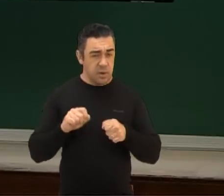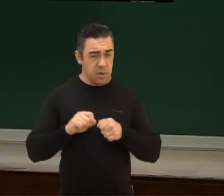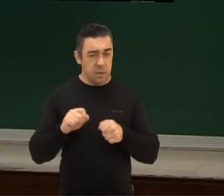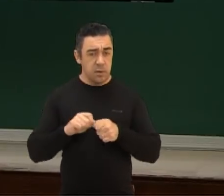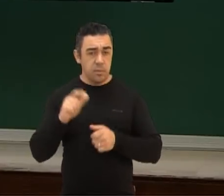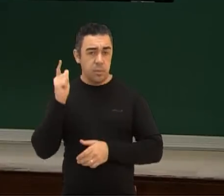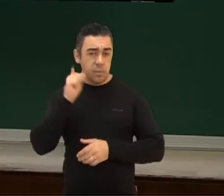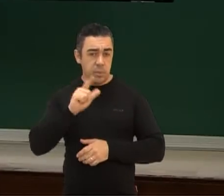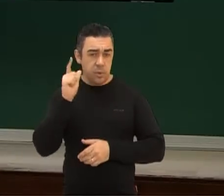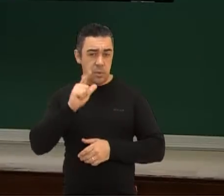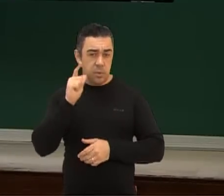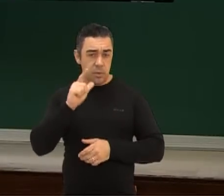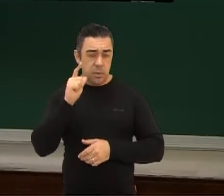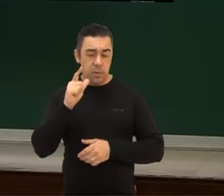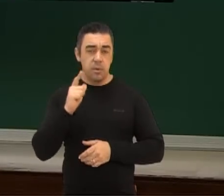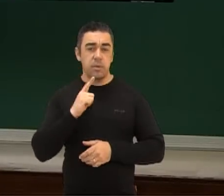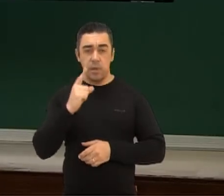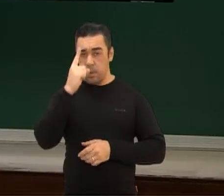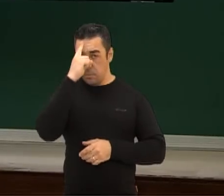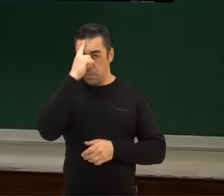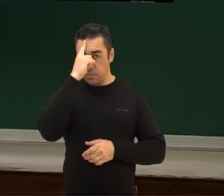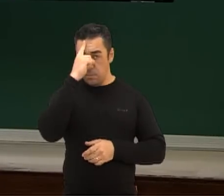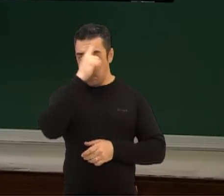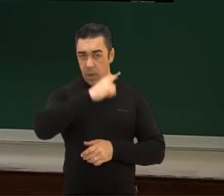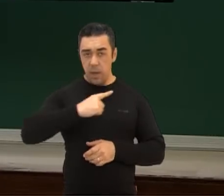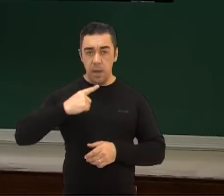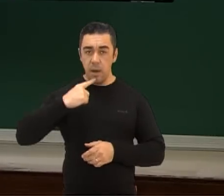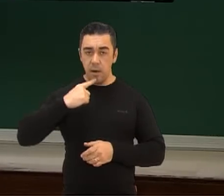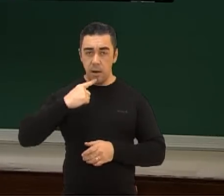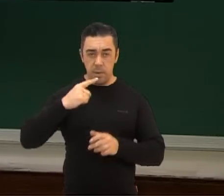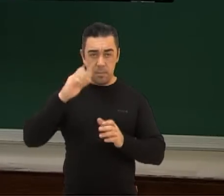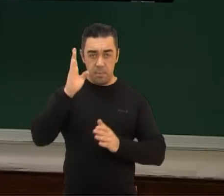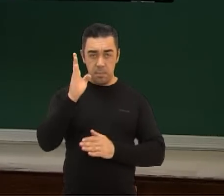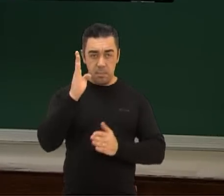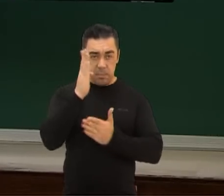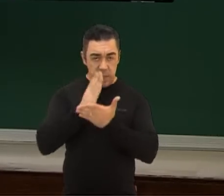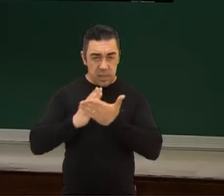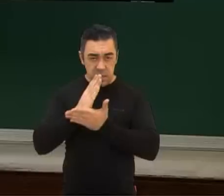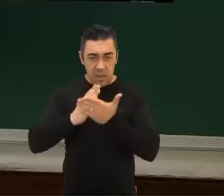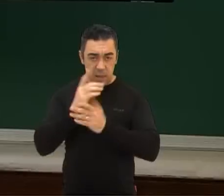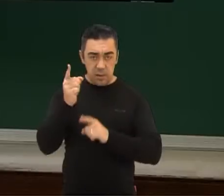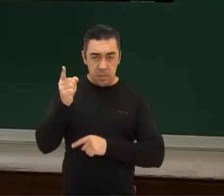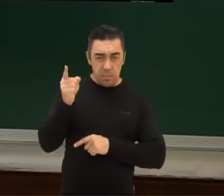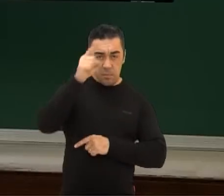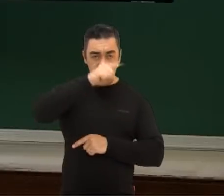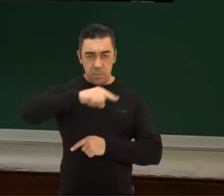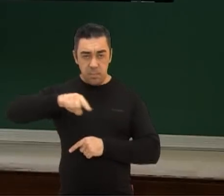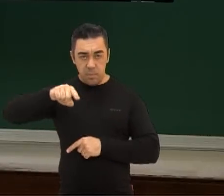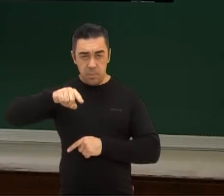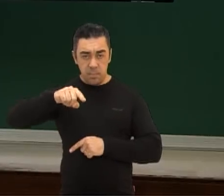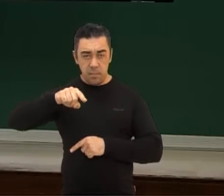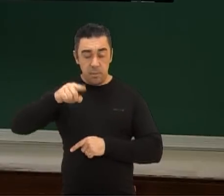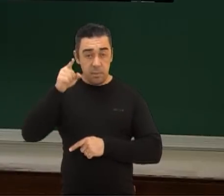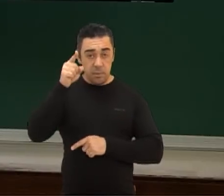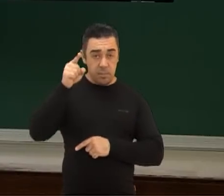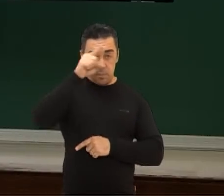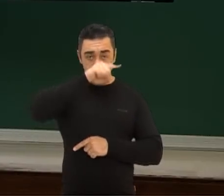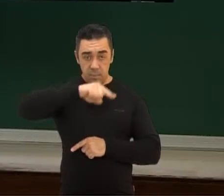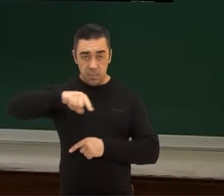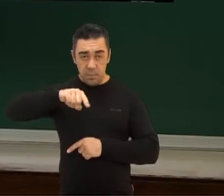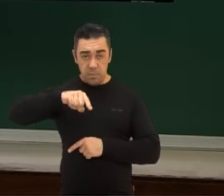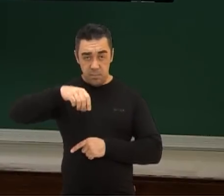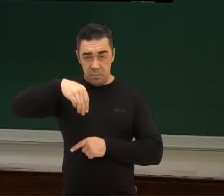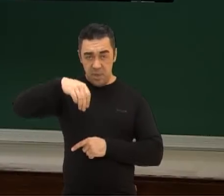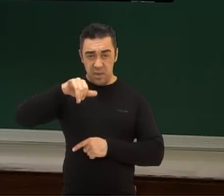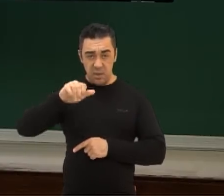que o parafuso dê meia volta? Quantos movimentos ele tem que fazer? Quanto que equivale meia volta mesmo? Equivale